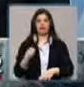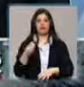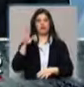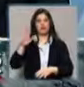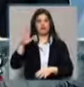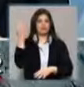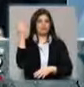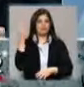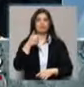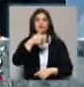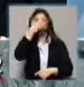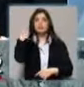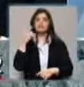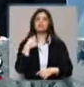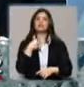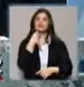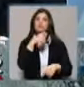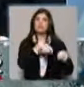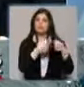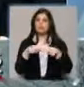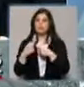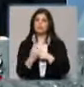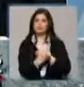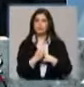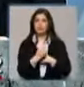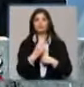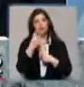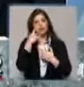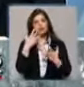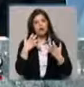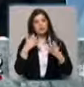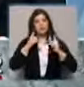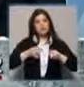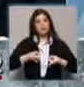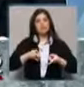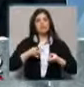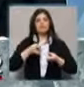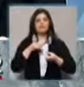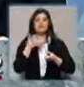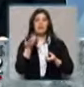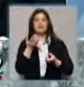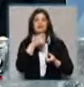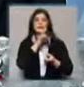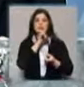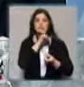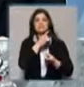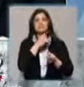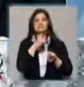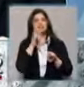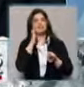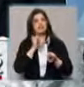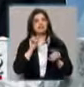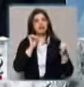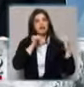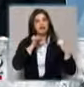muito bom dia Ricardo os dois partidos começam a dar sinais de um possível anúncio formal de uma Coligação